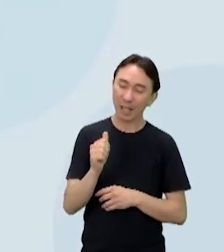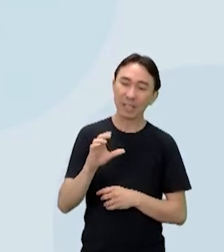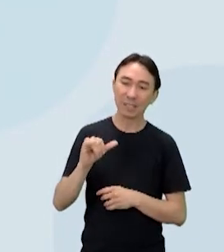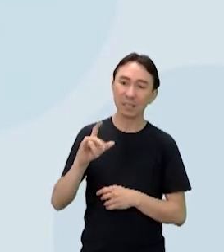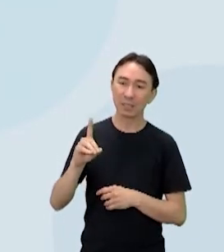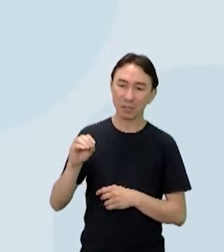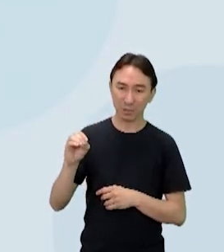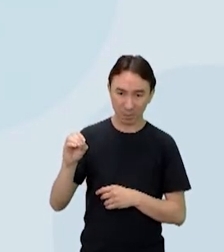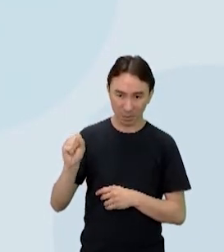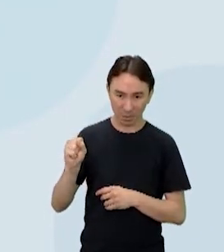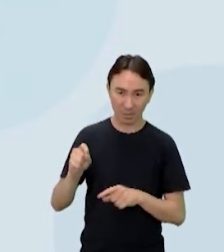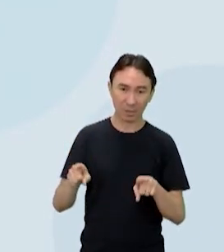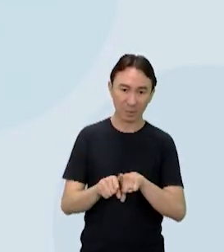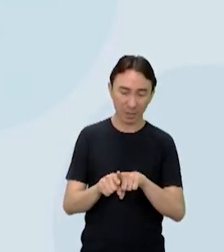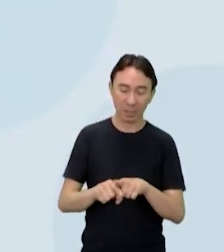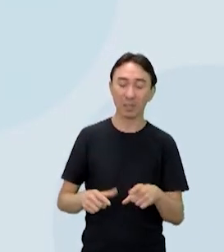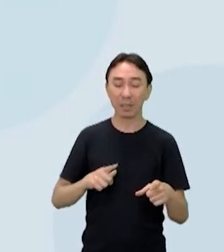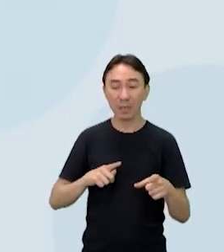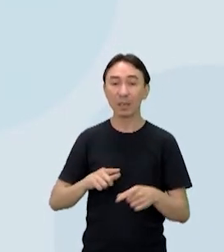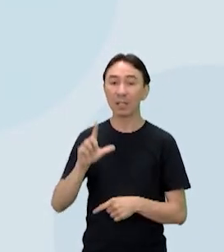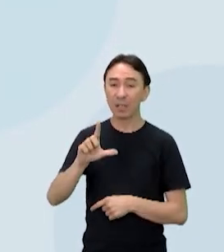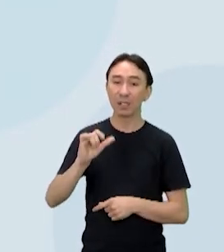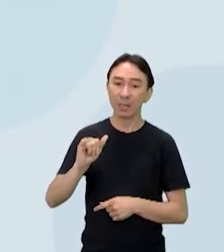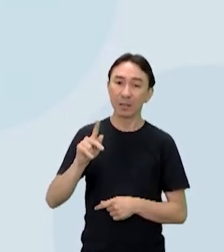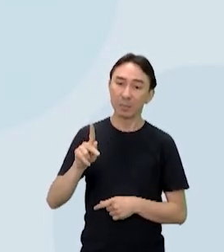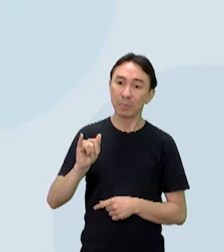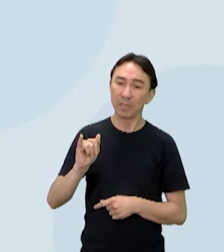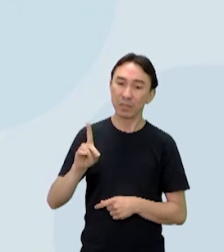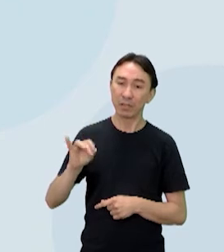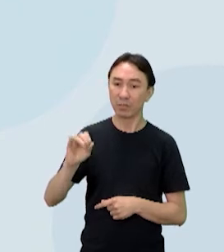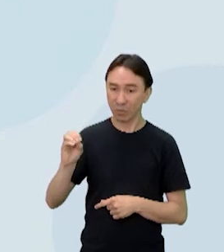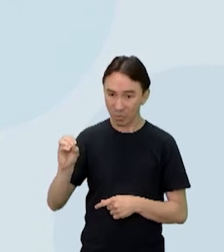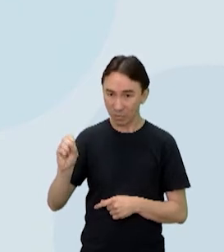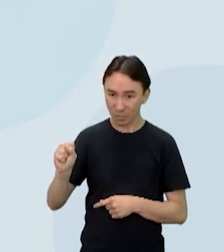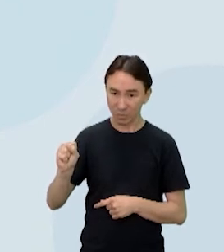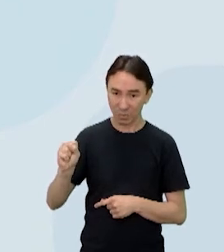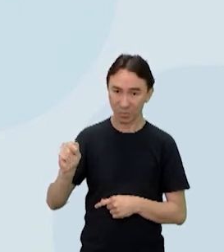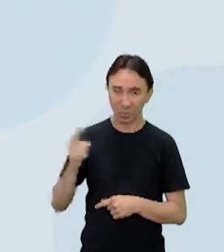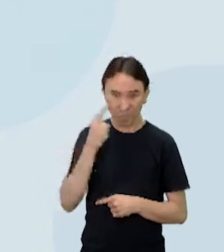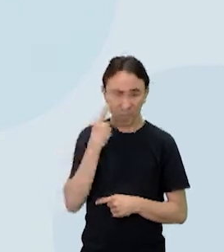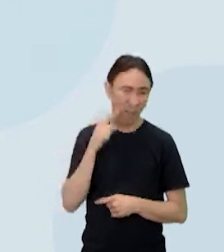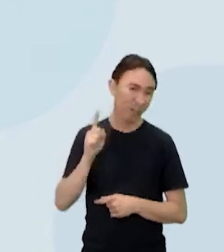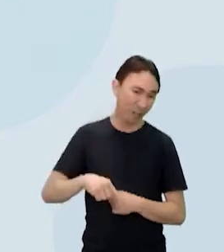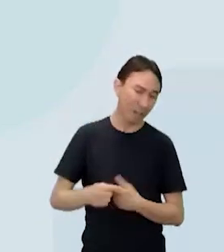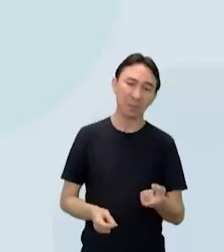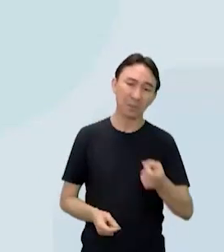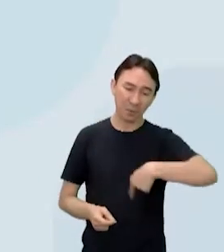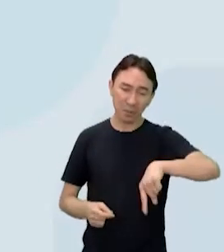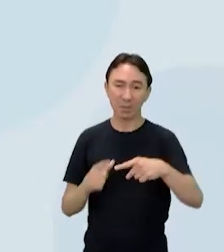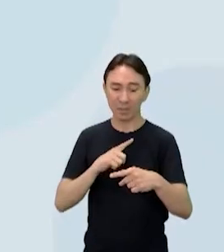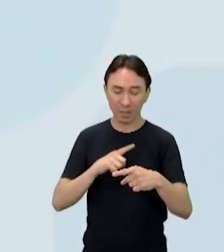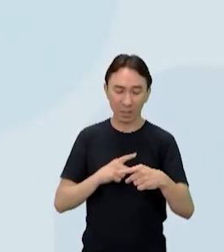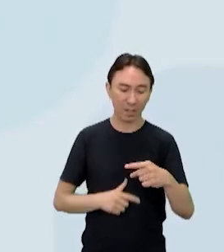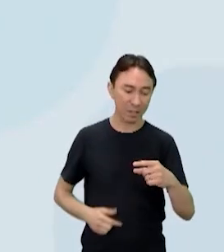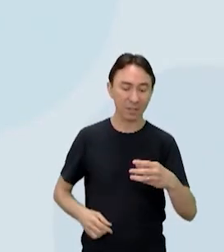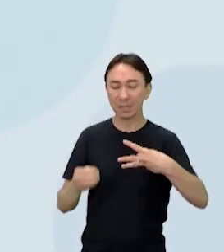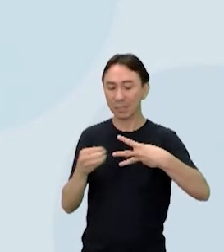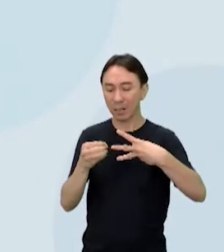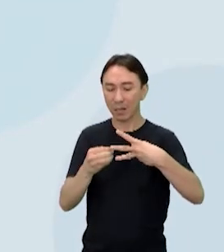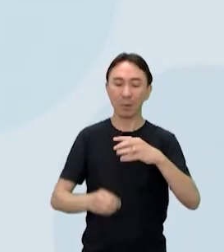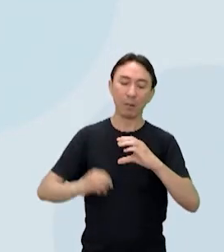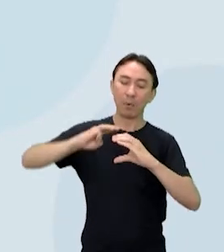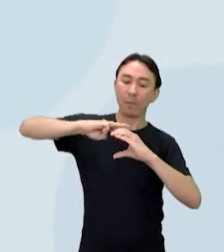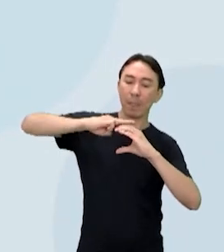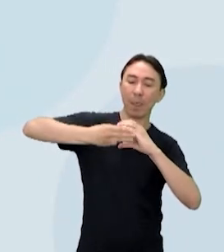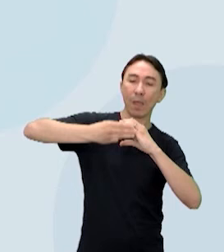englobar lipídios. E esses lipídios, eles estão muito presentes nas nossas membranas também, na nossa célula.